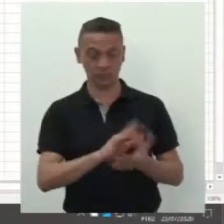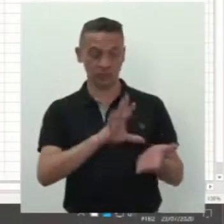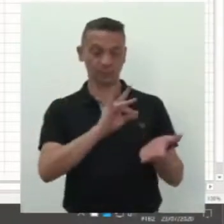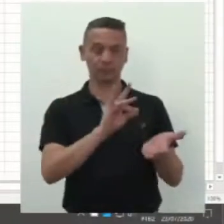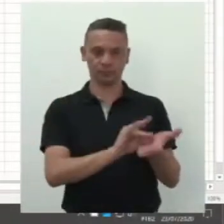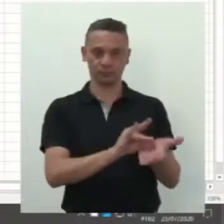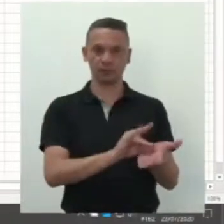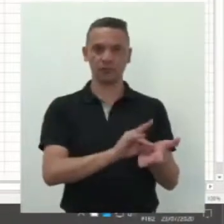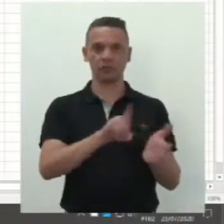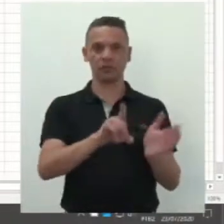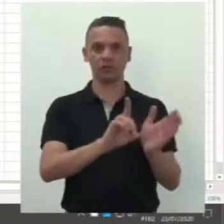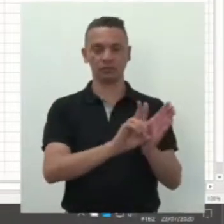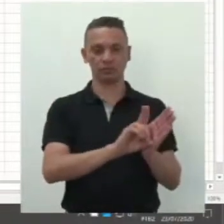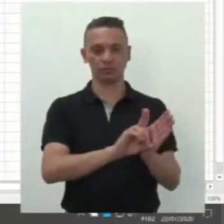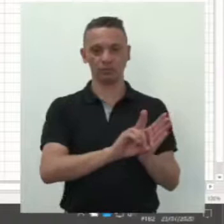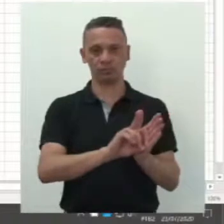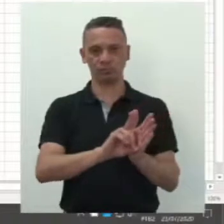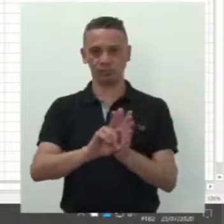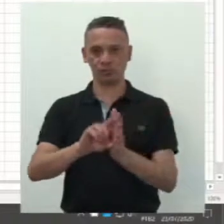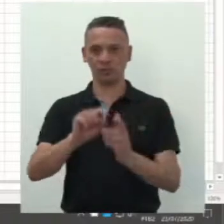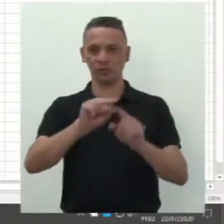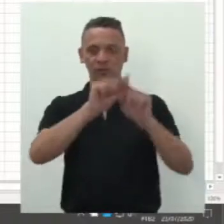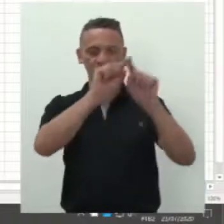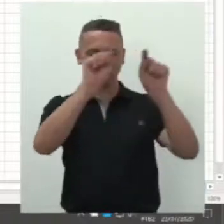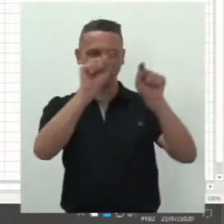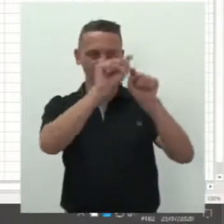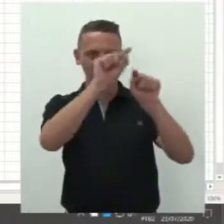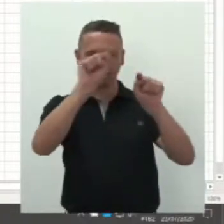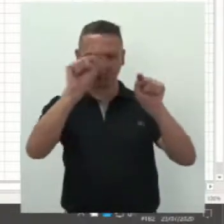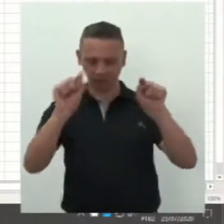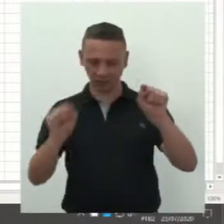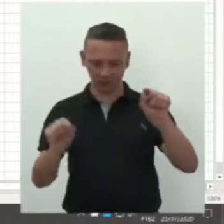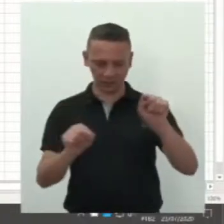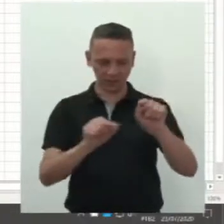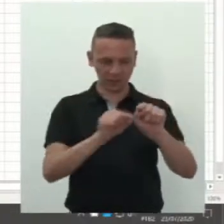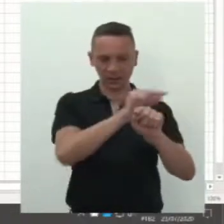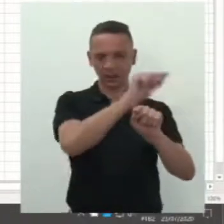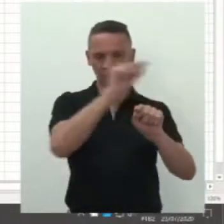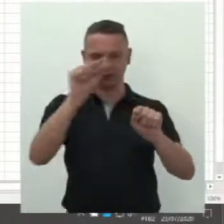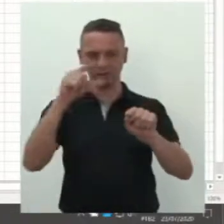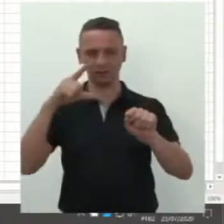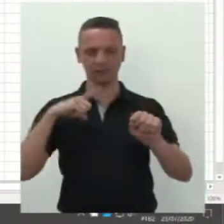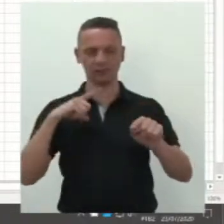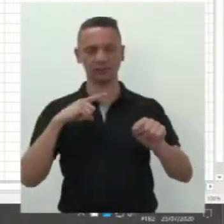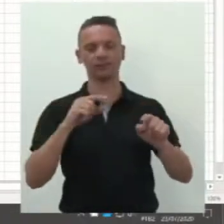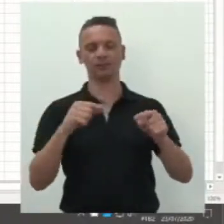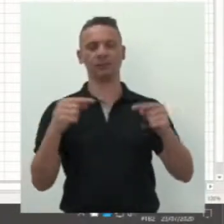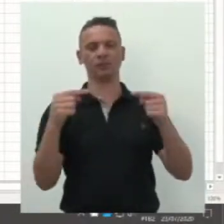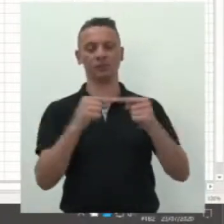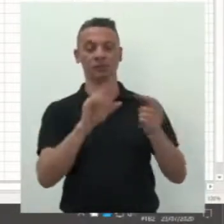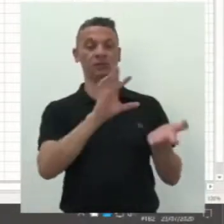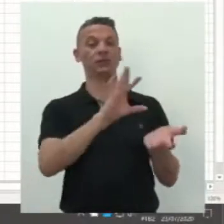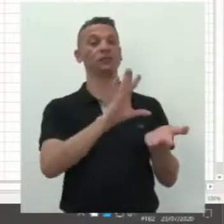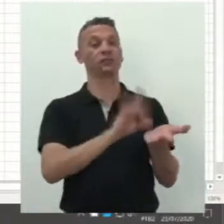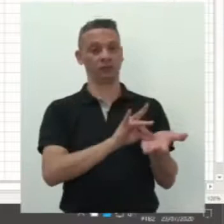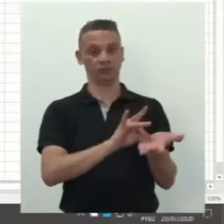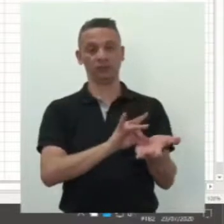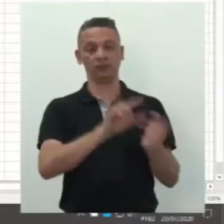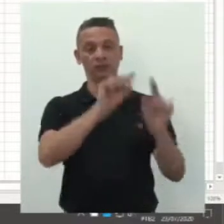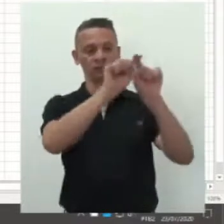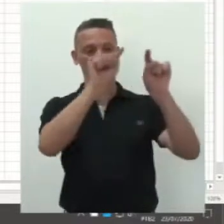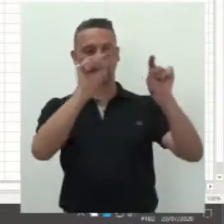colei. Quando eu copio, ela fica com o entorno serrilhado. Está demonstrando, então, ó, que essa célula aqui está